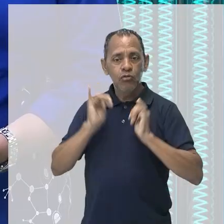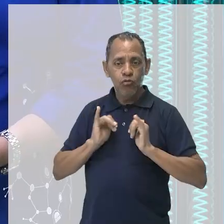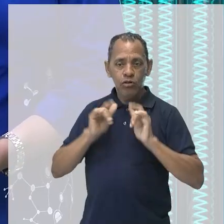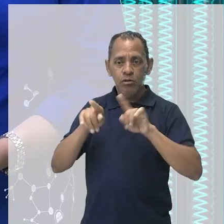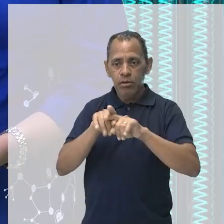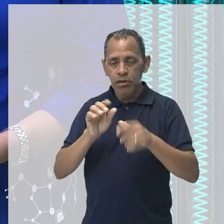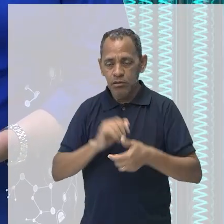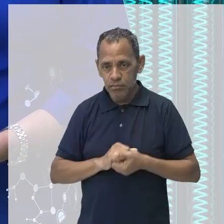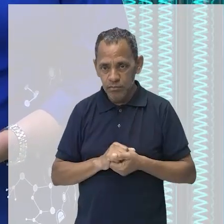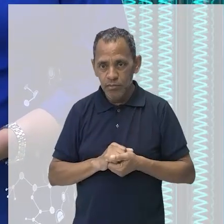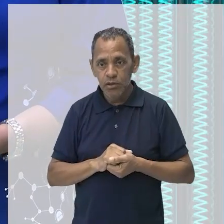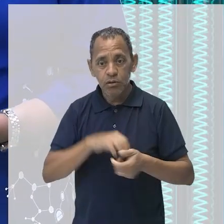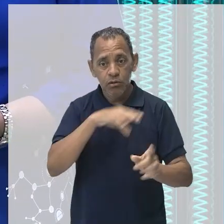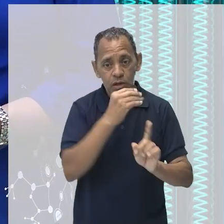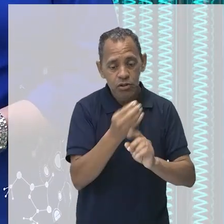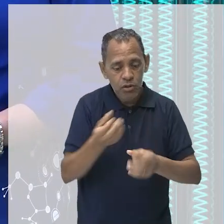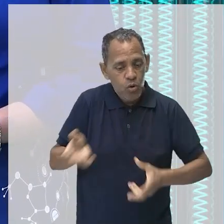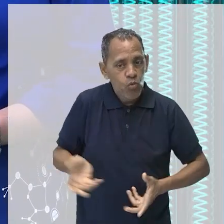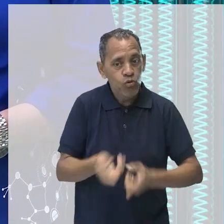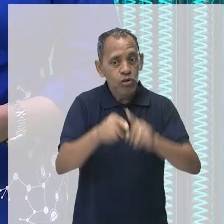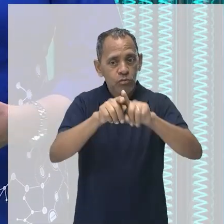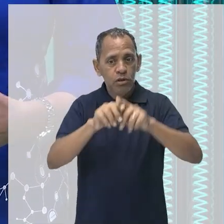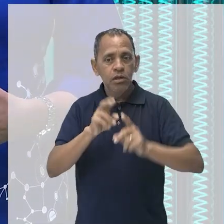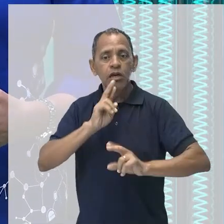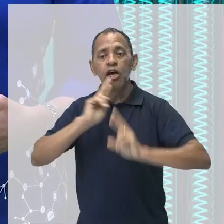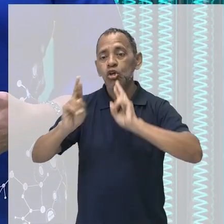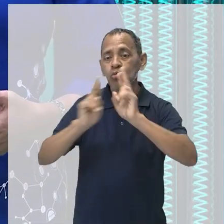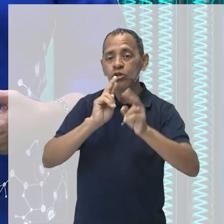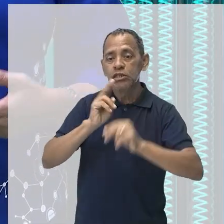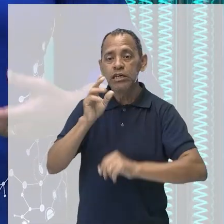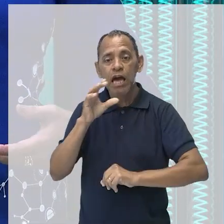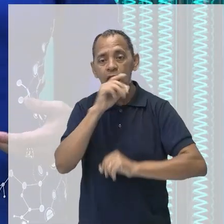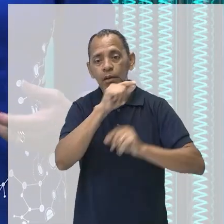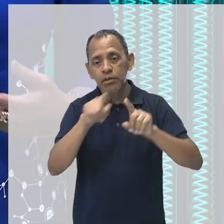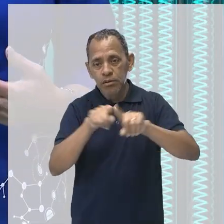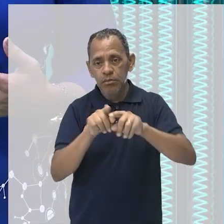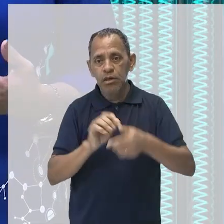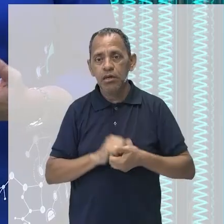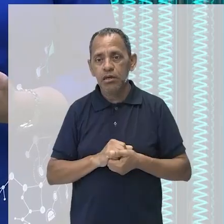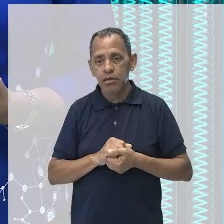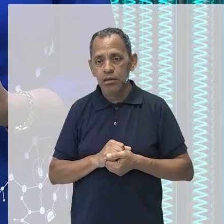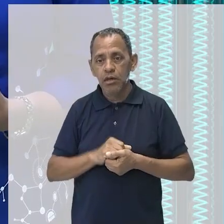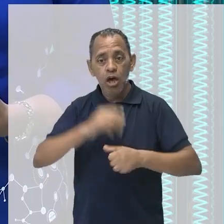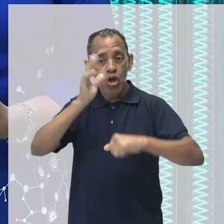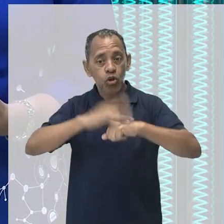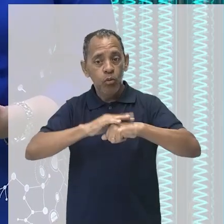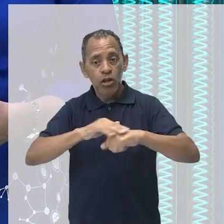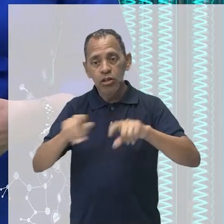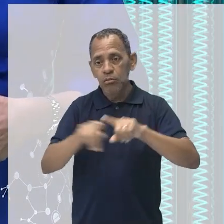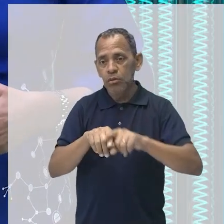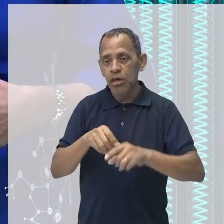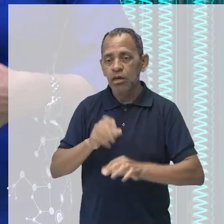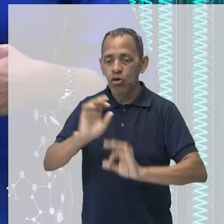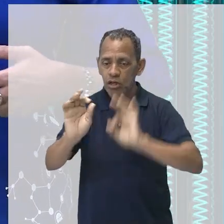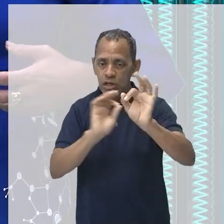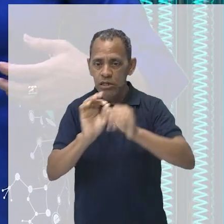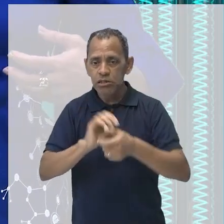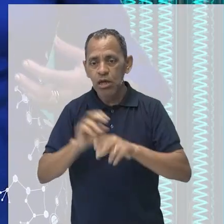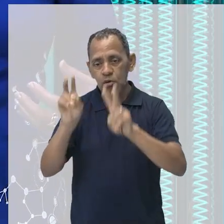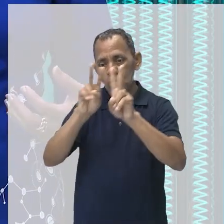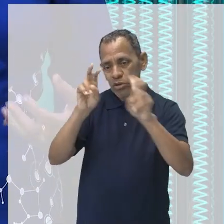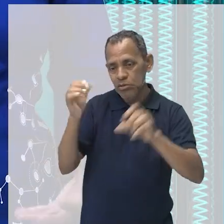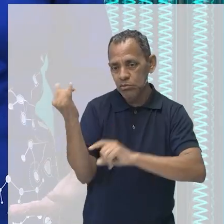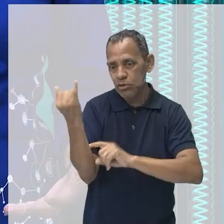são incentivados a responder de forma espontânea a estímulos, construindo cenas e personagens